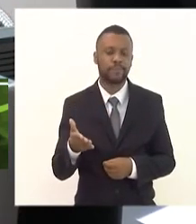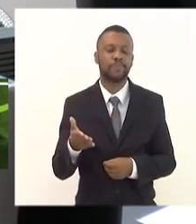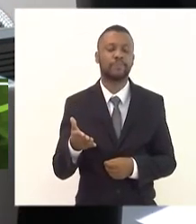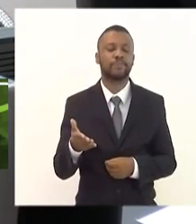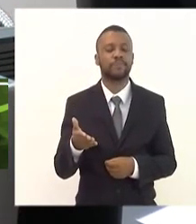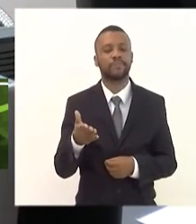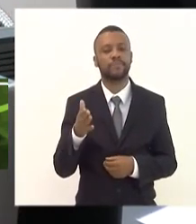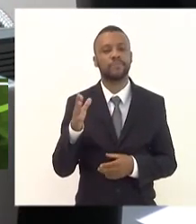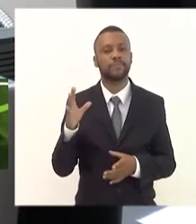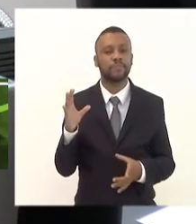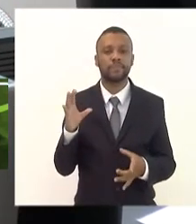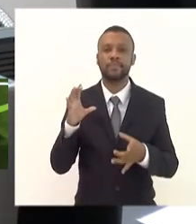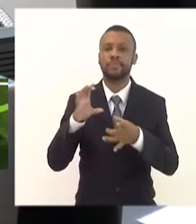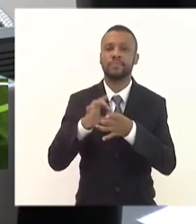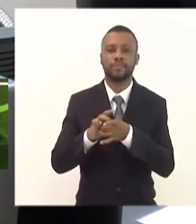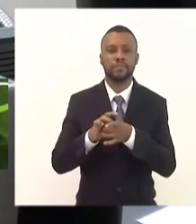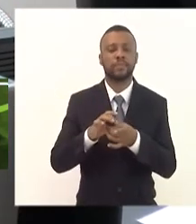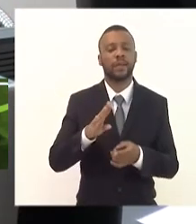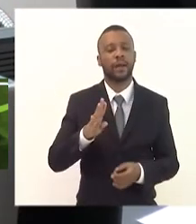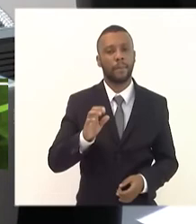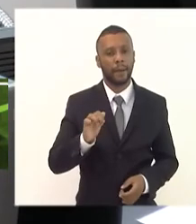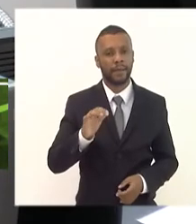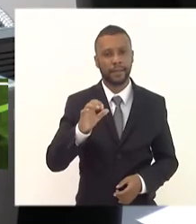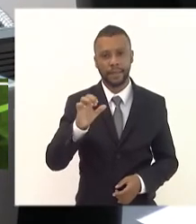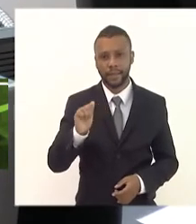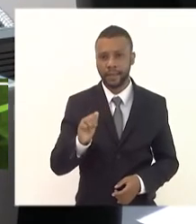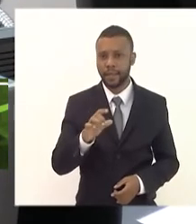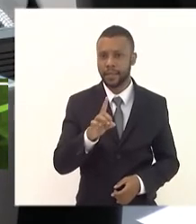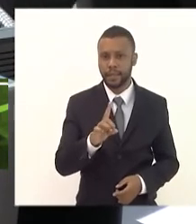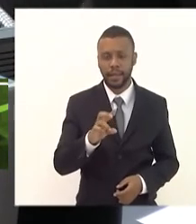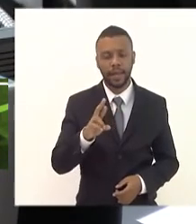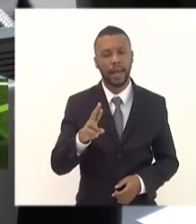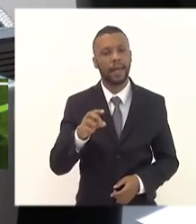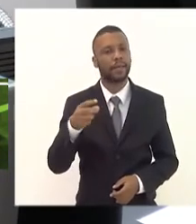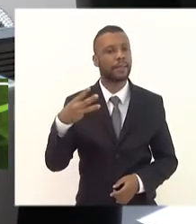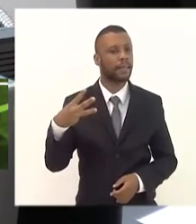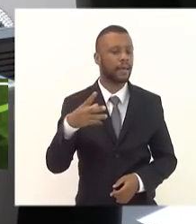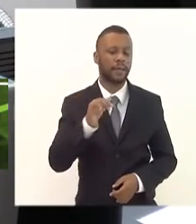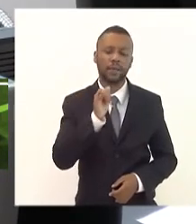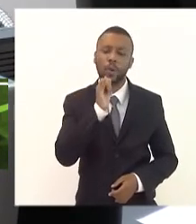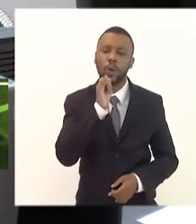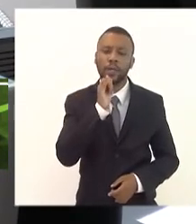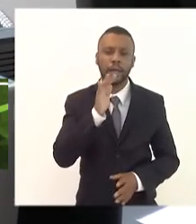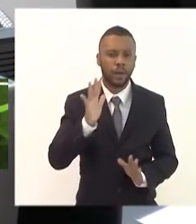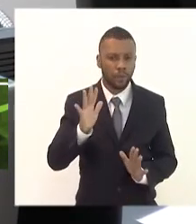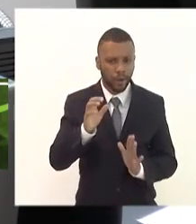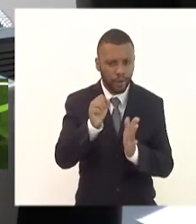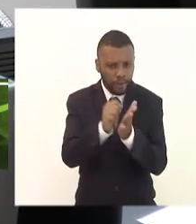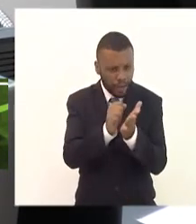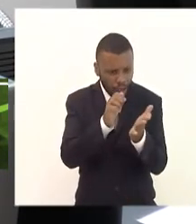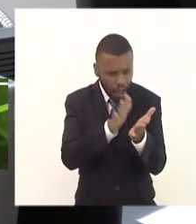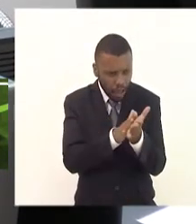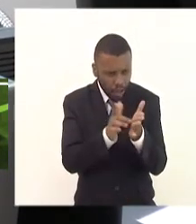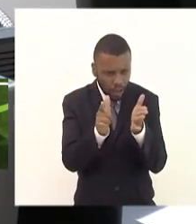pertencente à bacia do DR3. É assim que sai a nota de serviço?